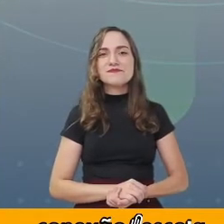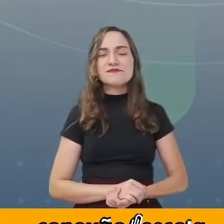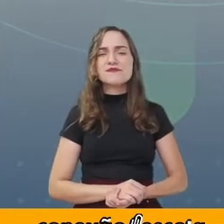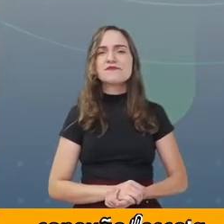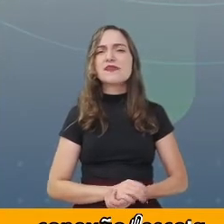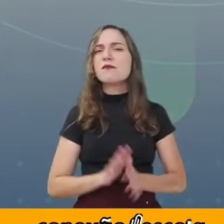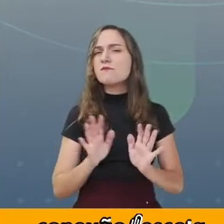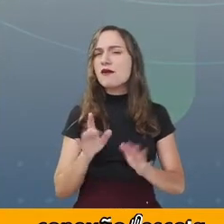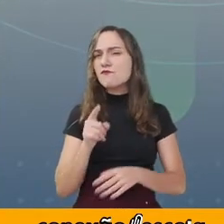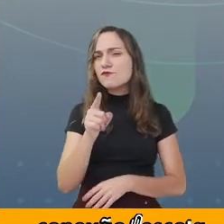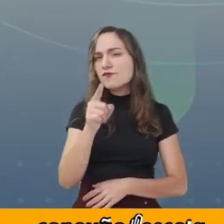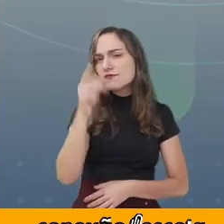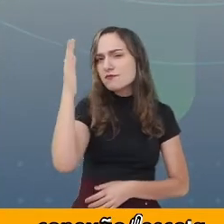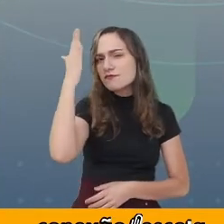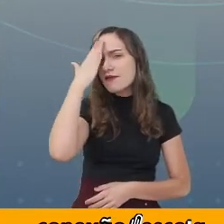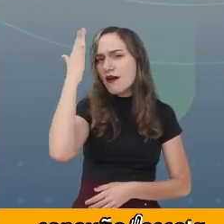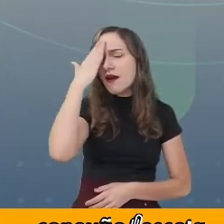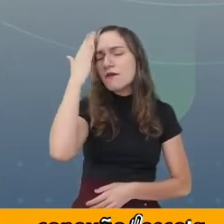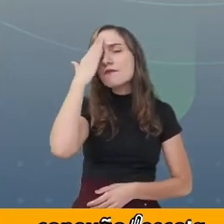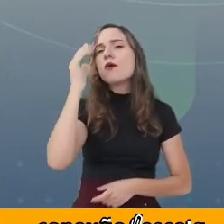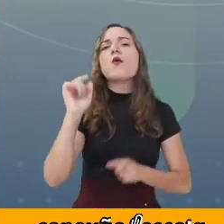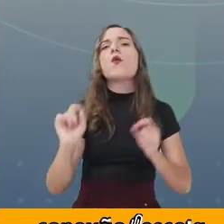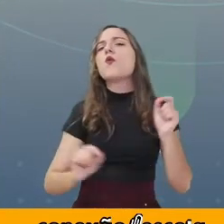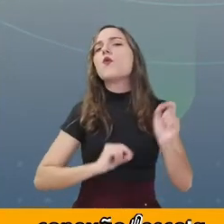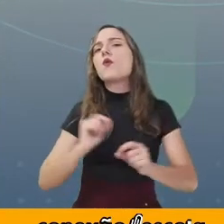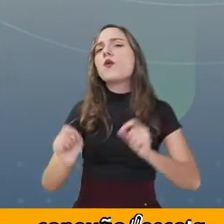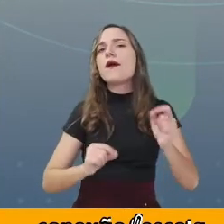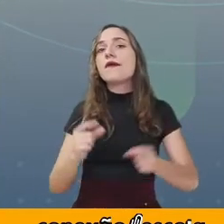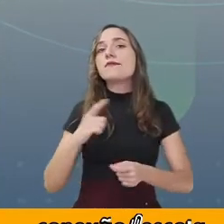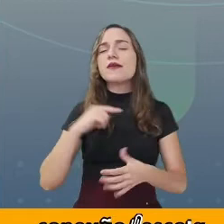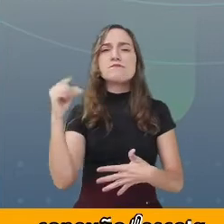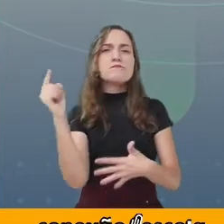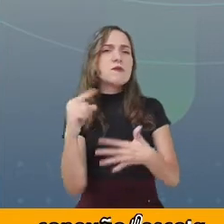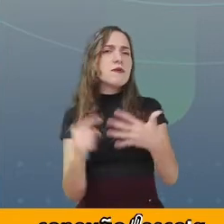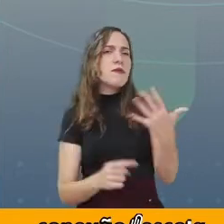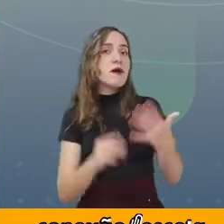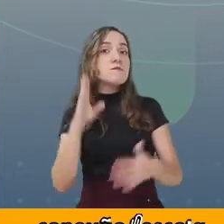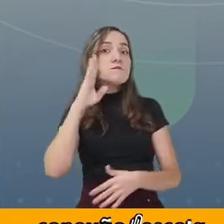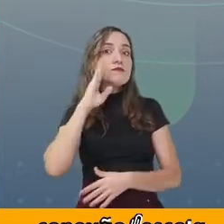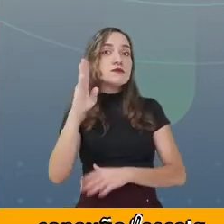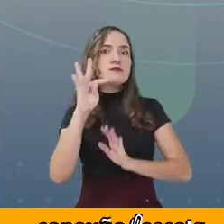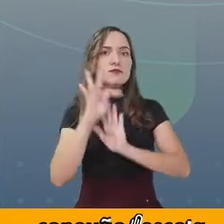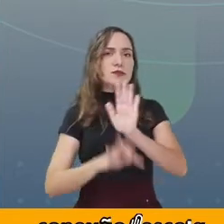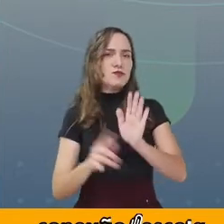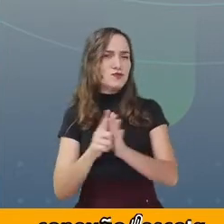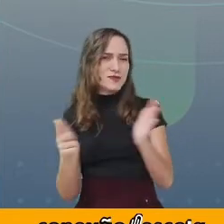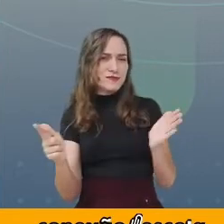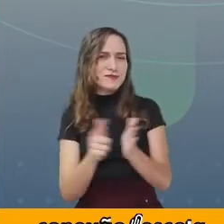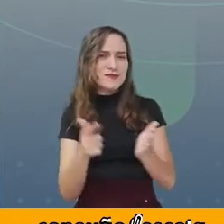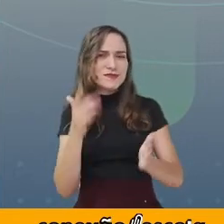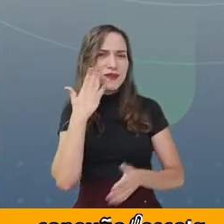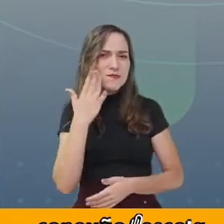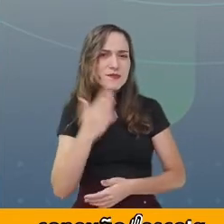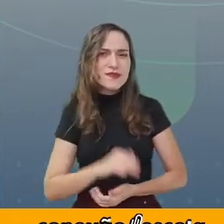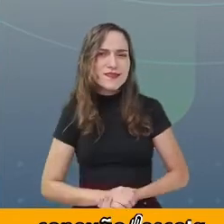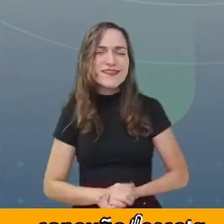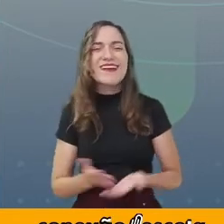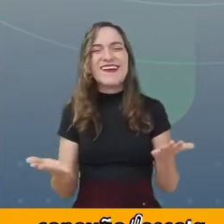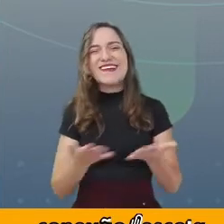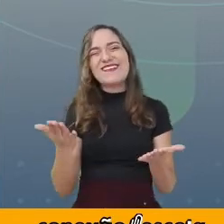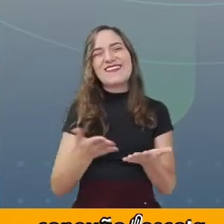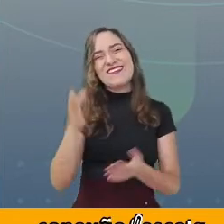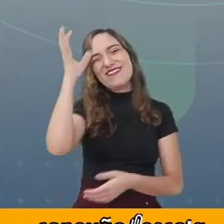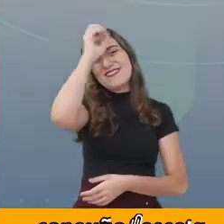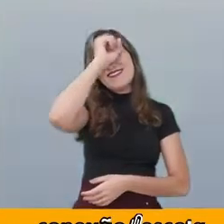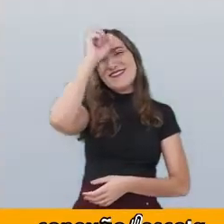E você sabe quais são os principais textos jornalísticos? Vamos